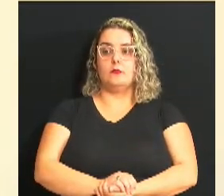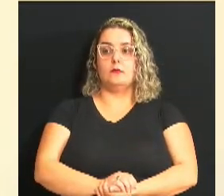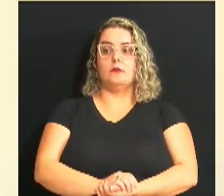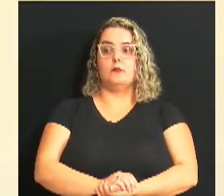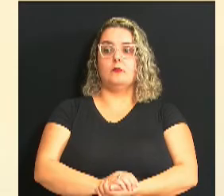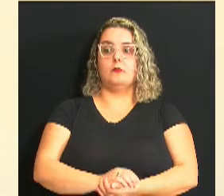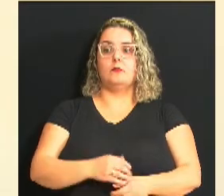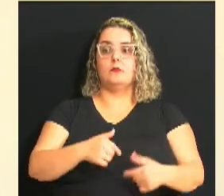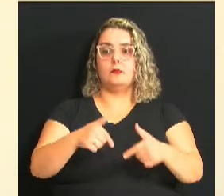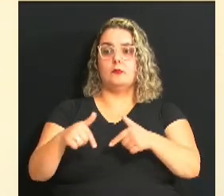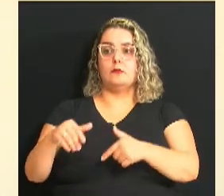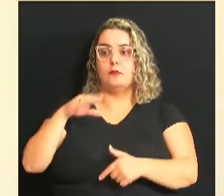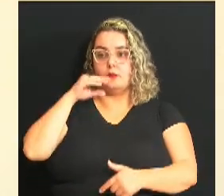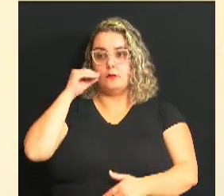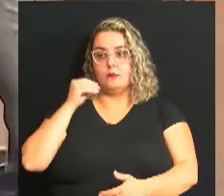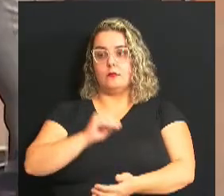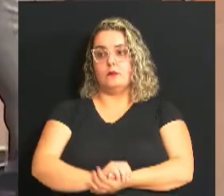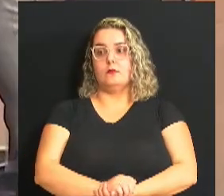funcionários.